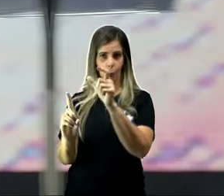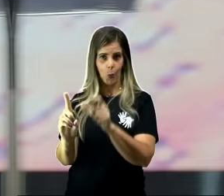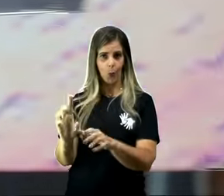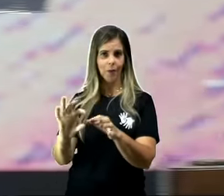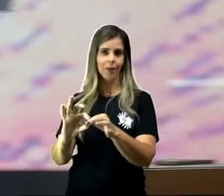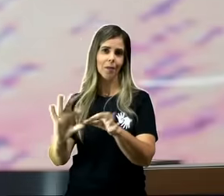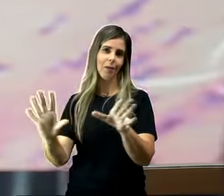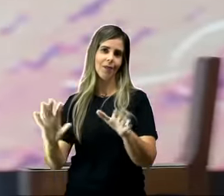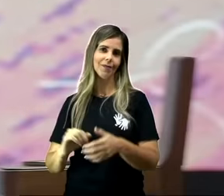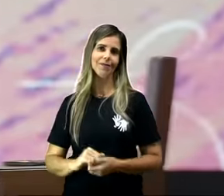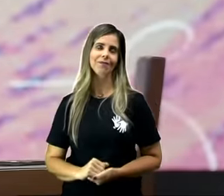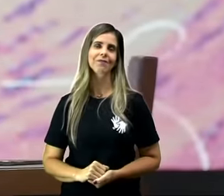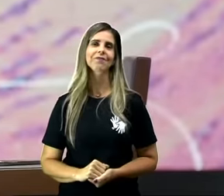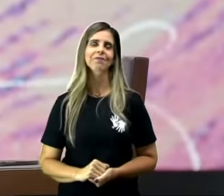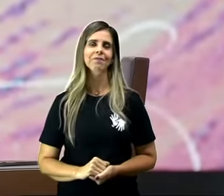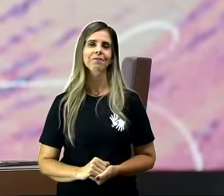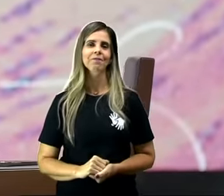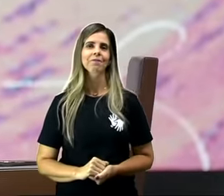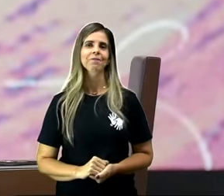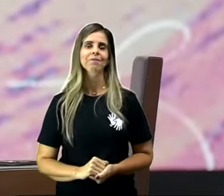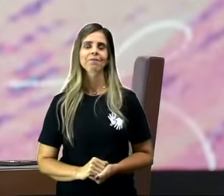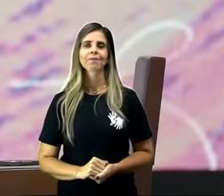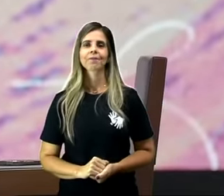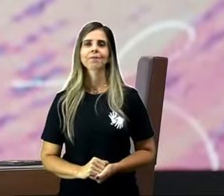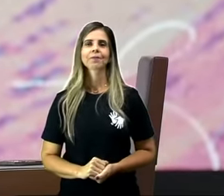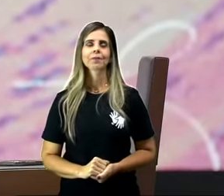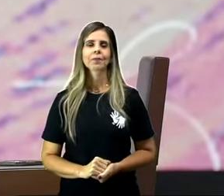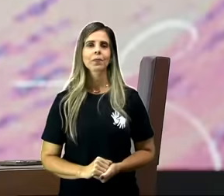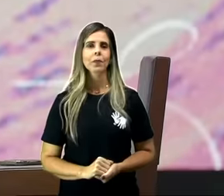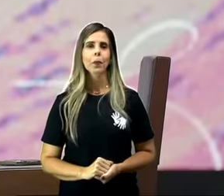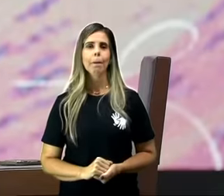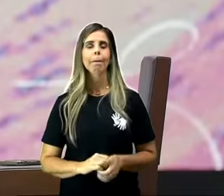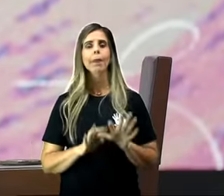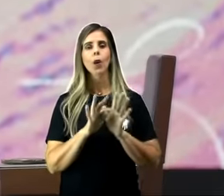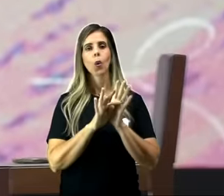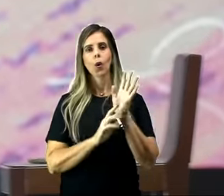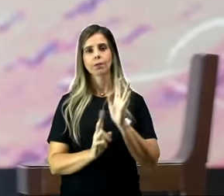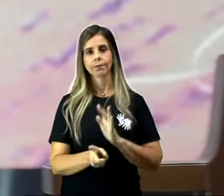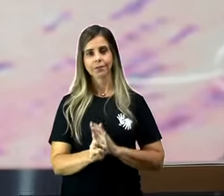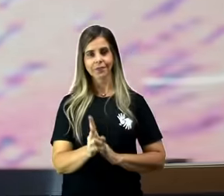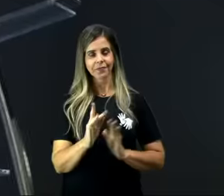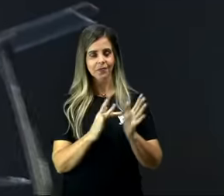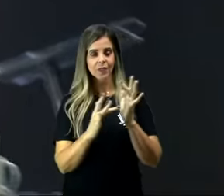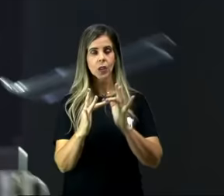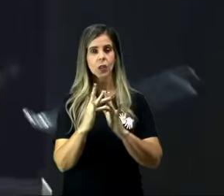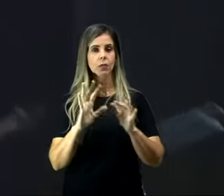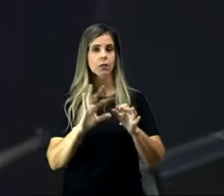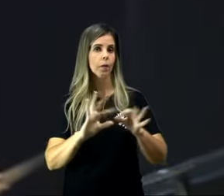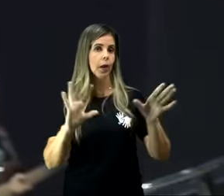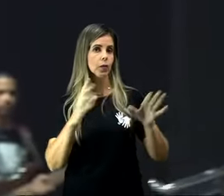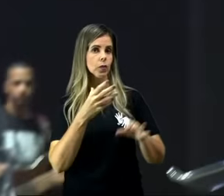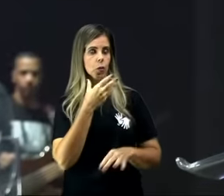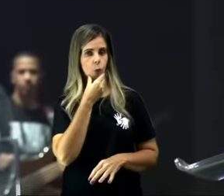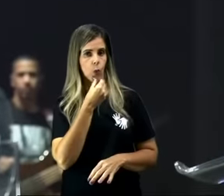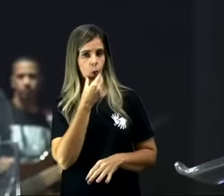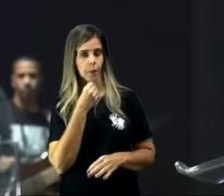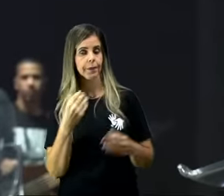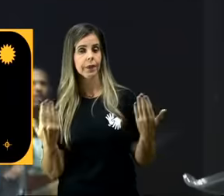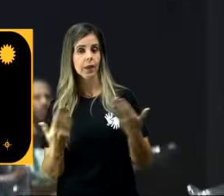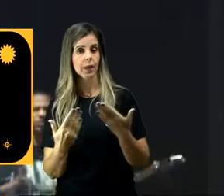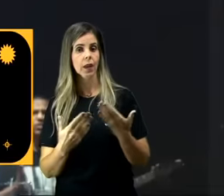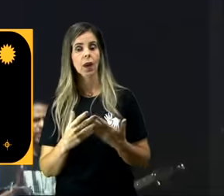O texto continua e diz assim, Marcos capítulo 5, versículo 18: Jesus libertou um homem e agora ele está indo embora,